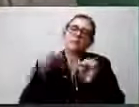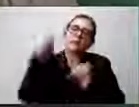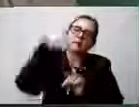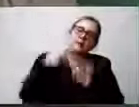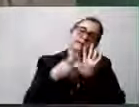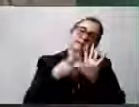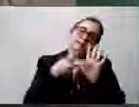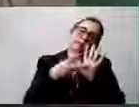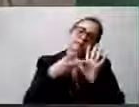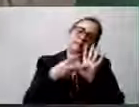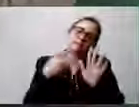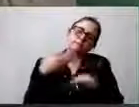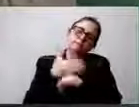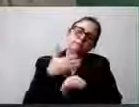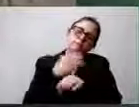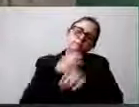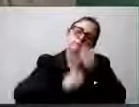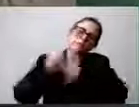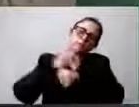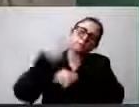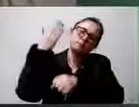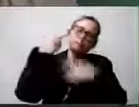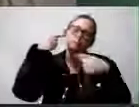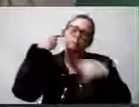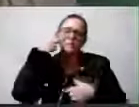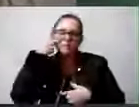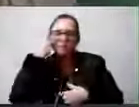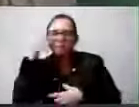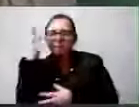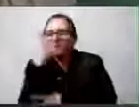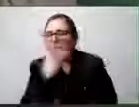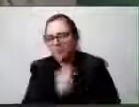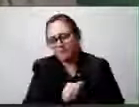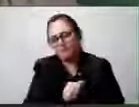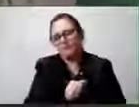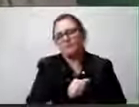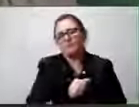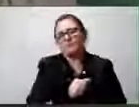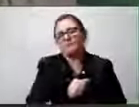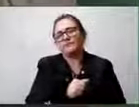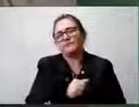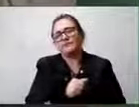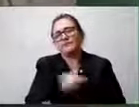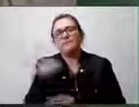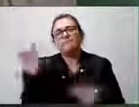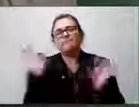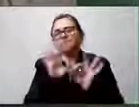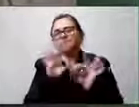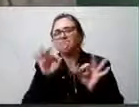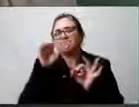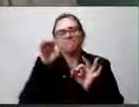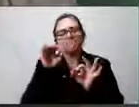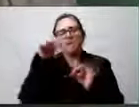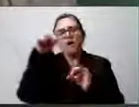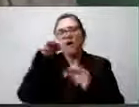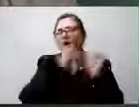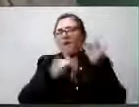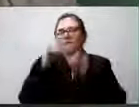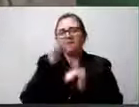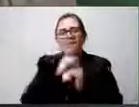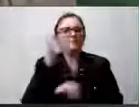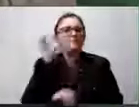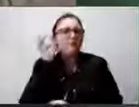com a Abrafita. O ano passado a gente estava presencial, foi lindíssimo, e não deixou a desejar em nada o congresso online, né? A gente